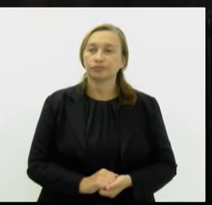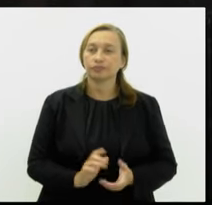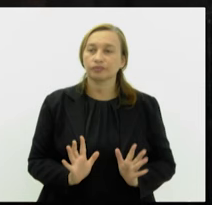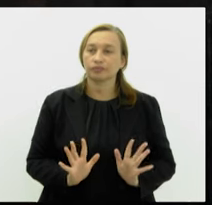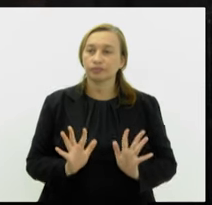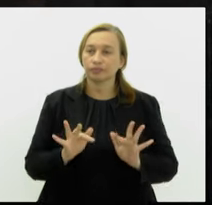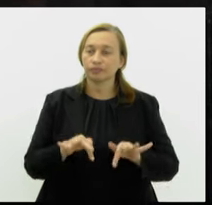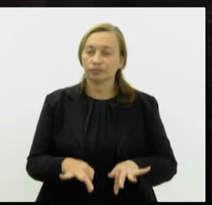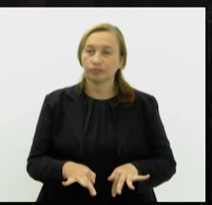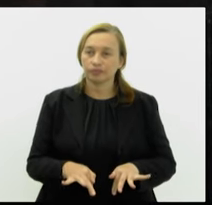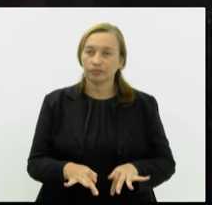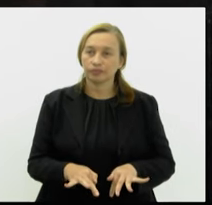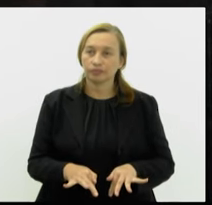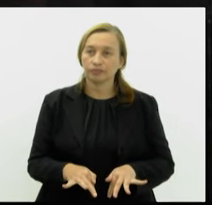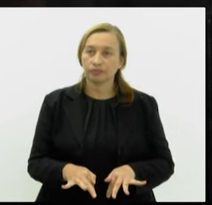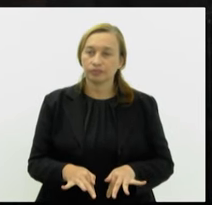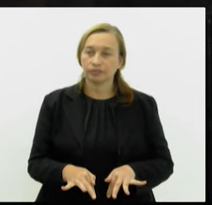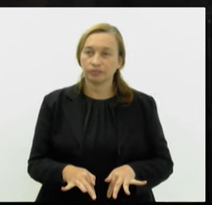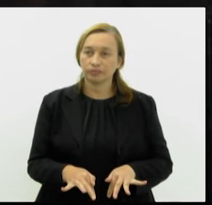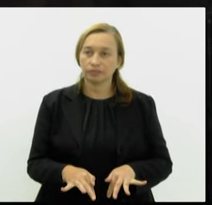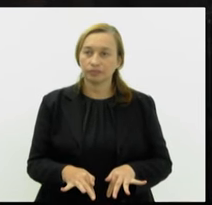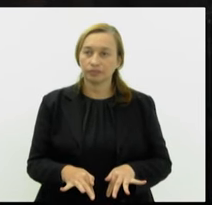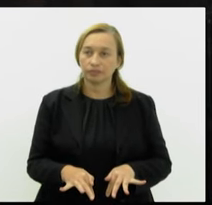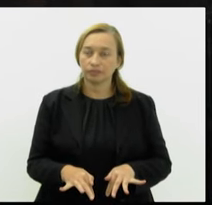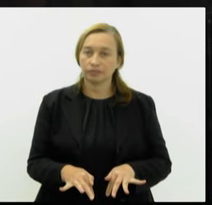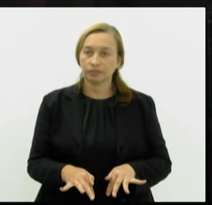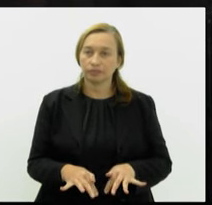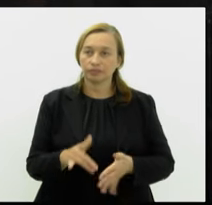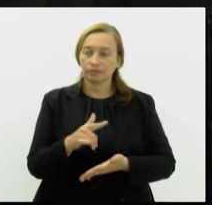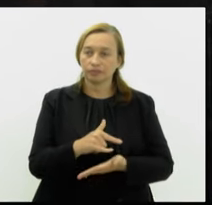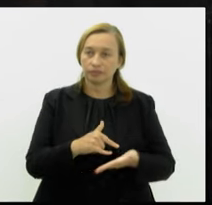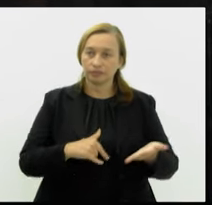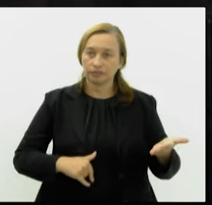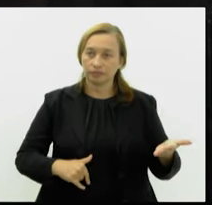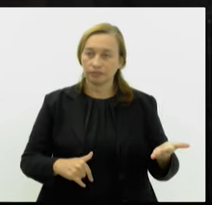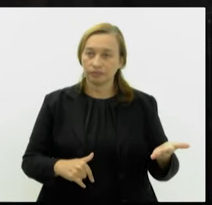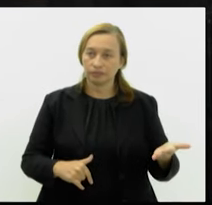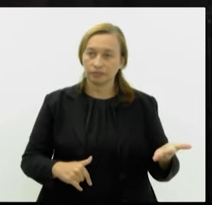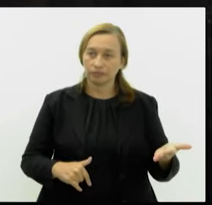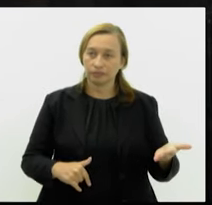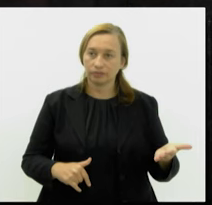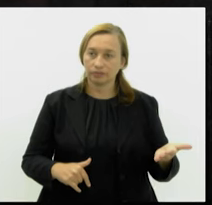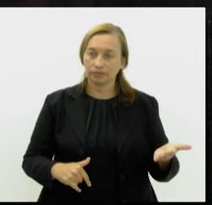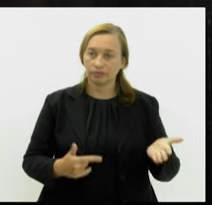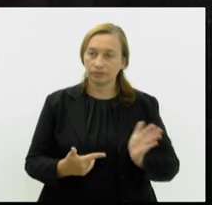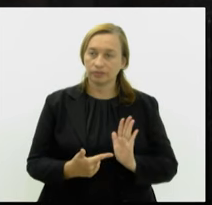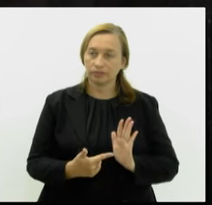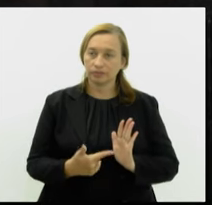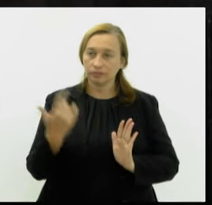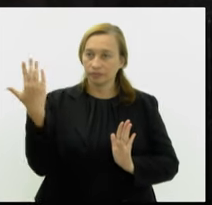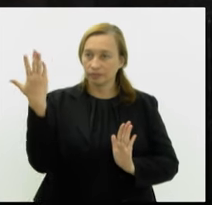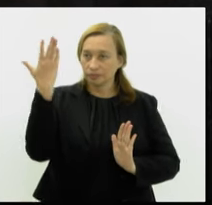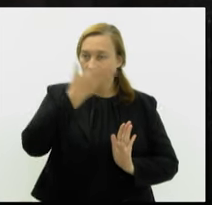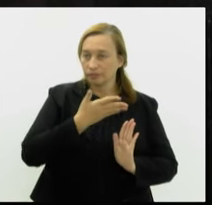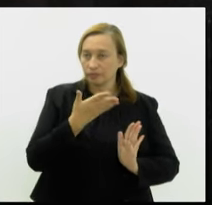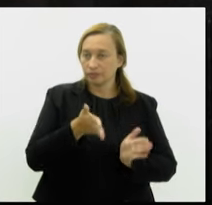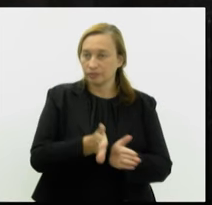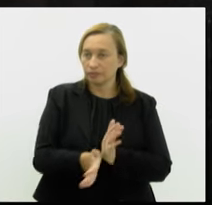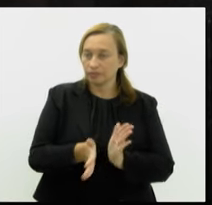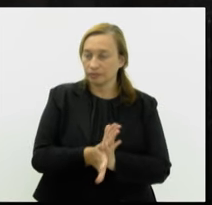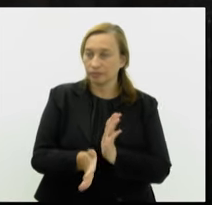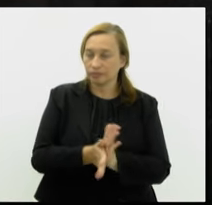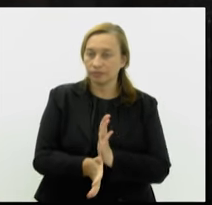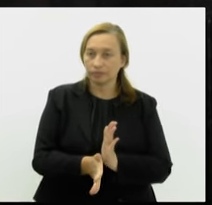de contas, deputado Serafim, ele é obrigado, pela Lei de Responsabilidade Fiscal,